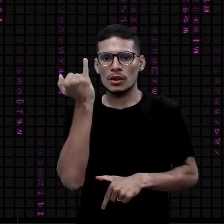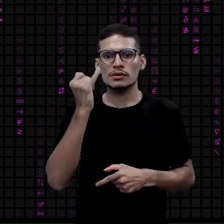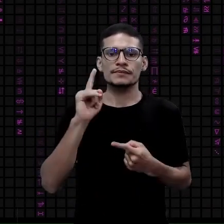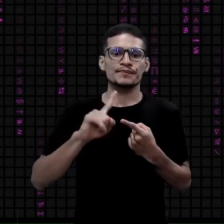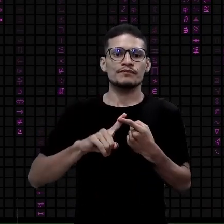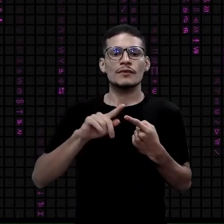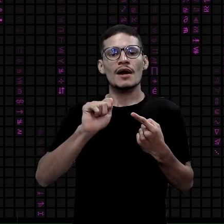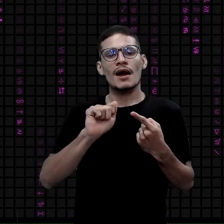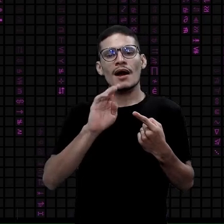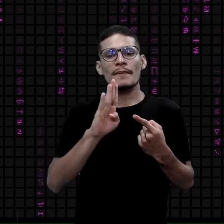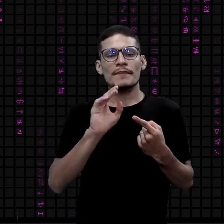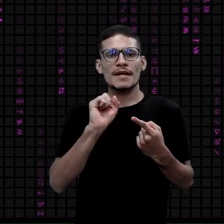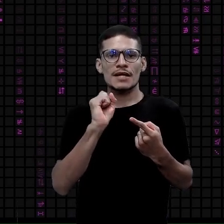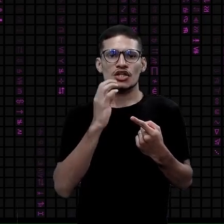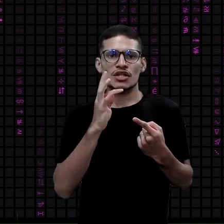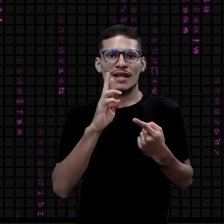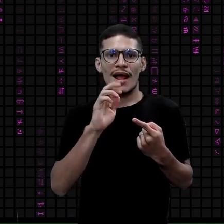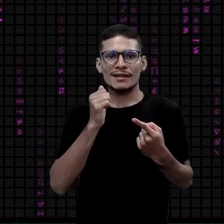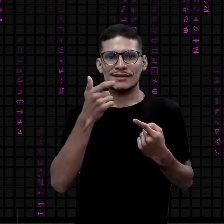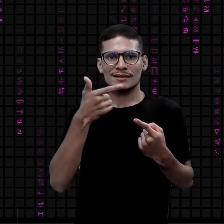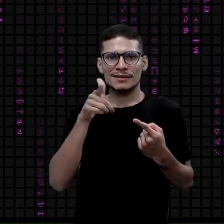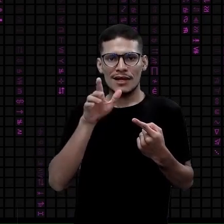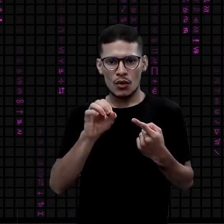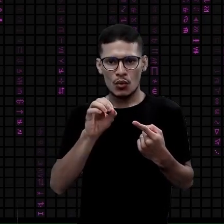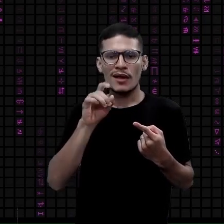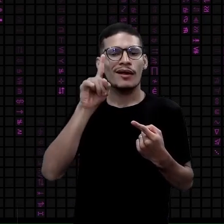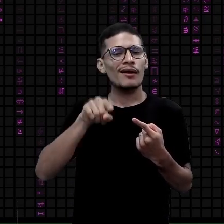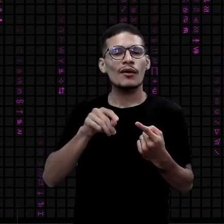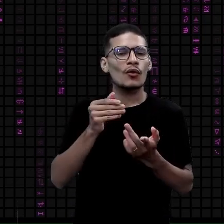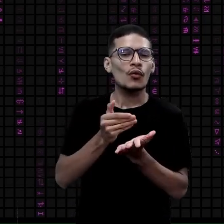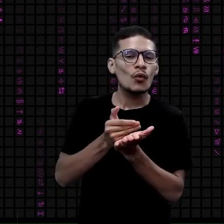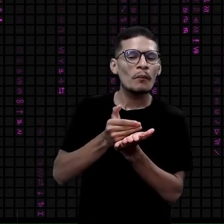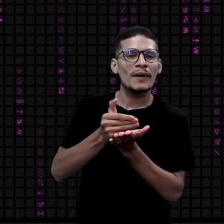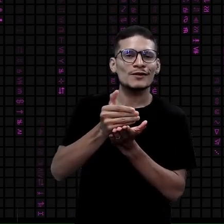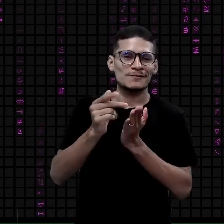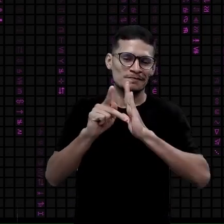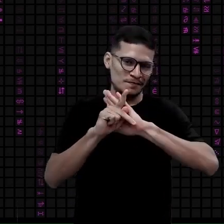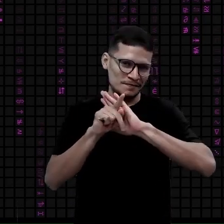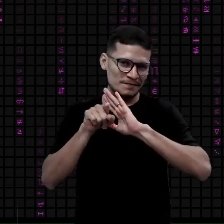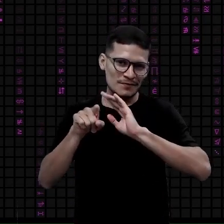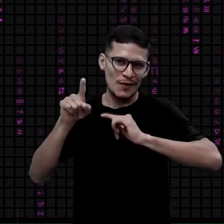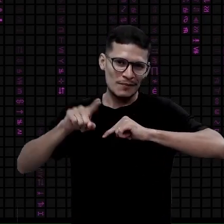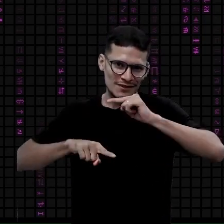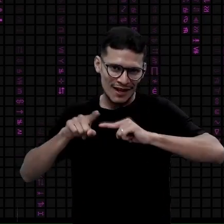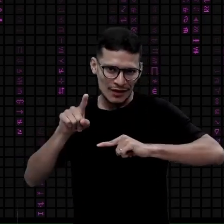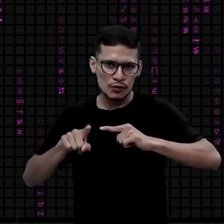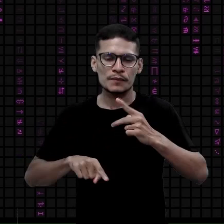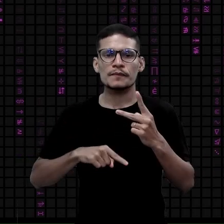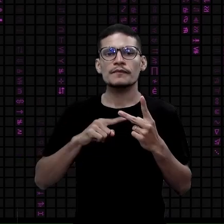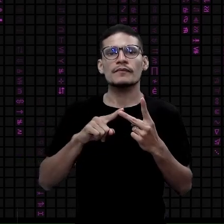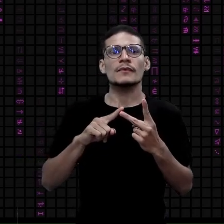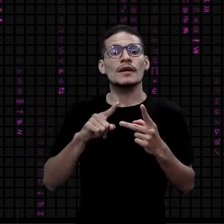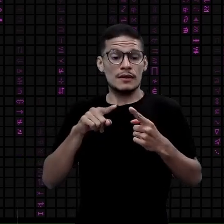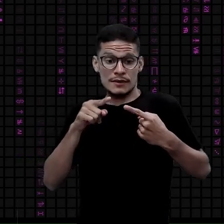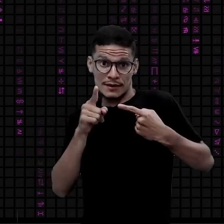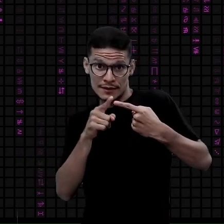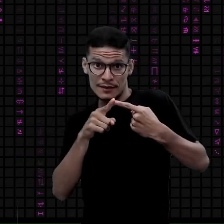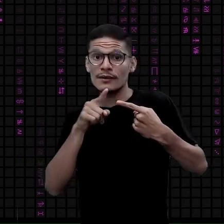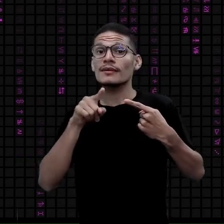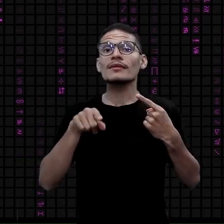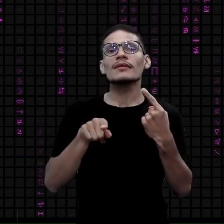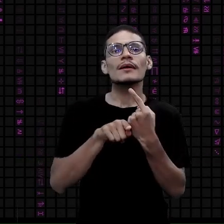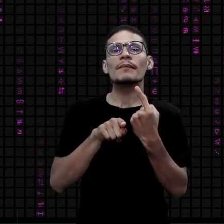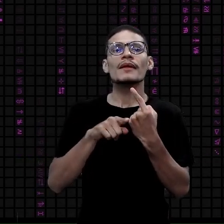abstração, que é o ponto de partida da criação de objetos. É através da abstração que se